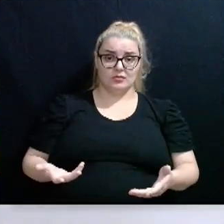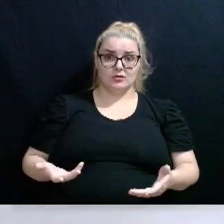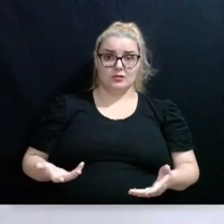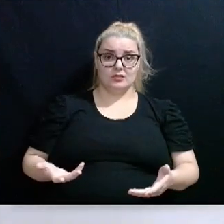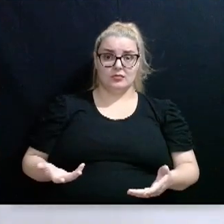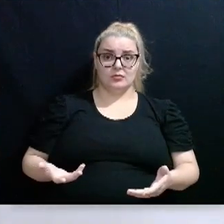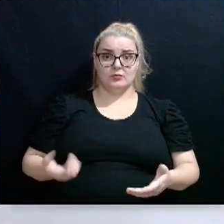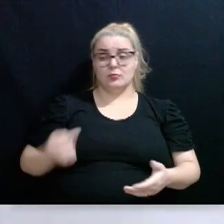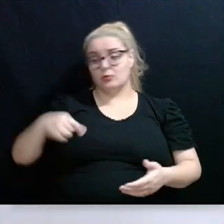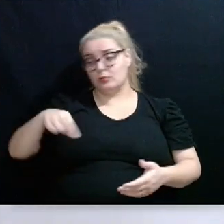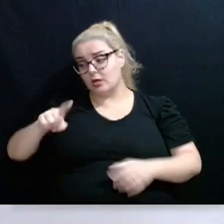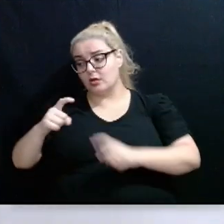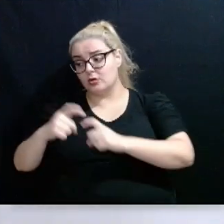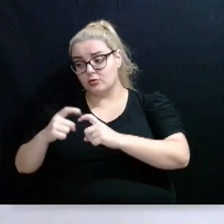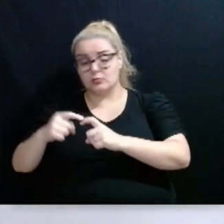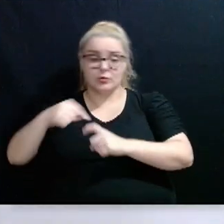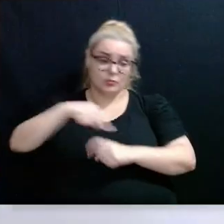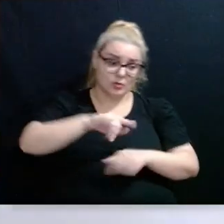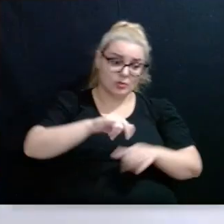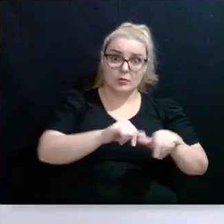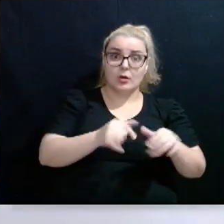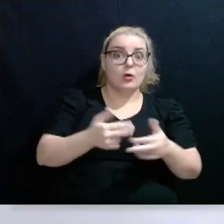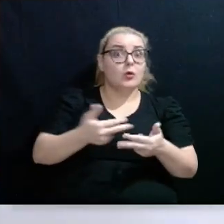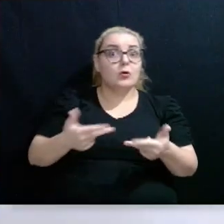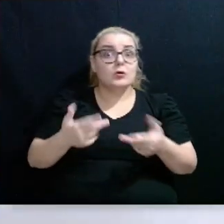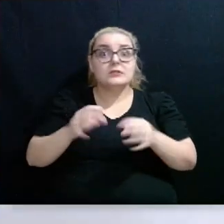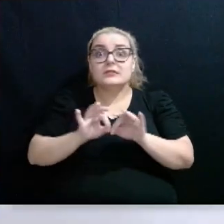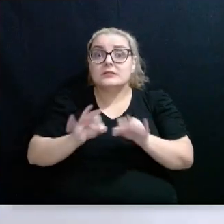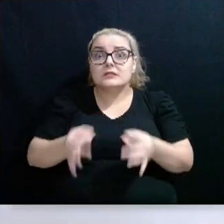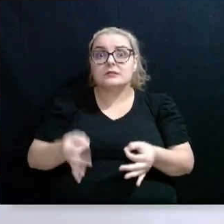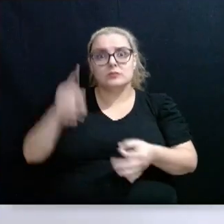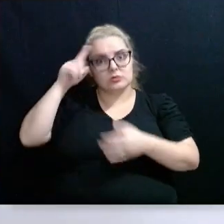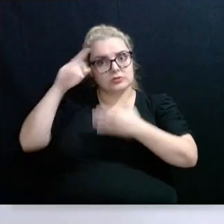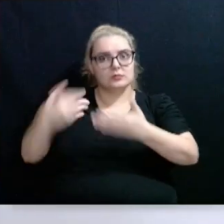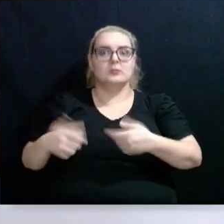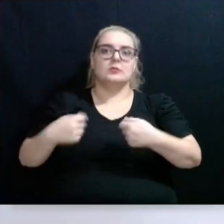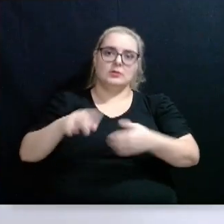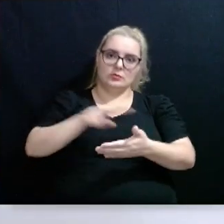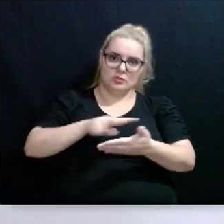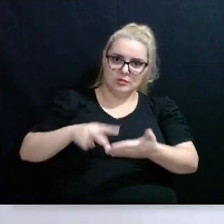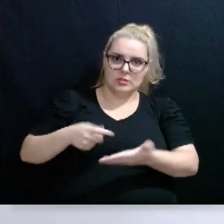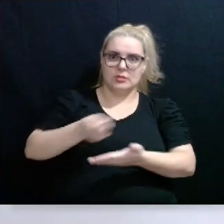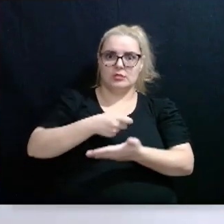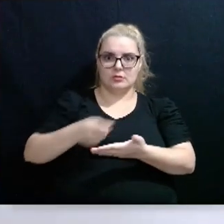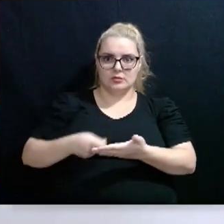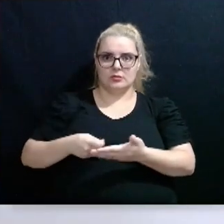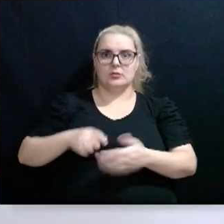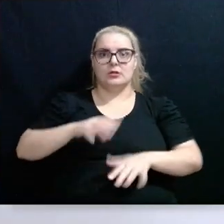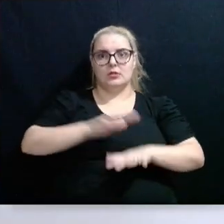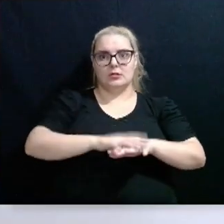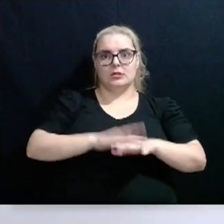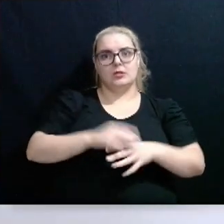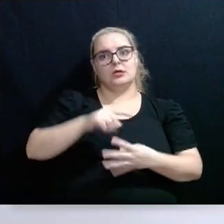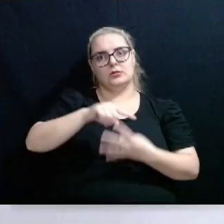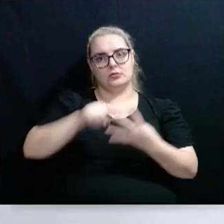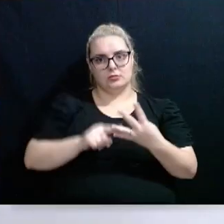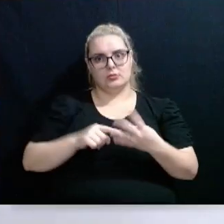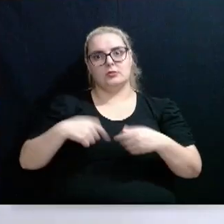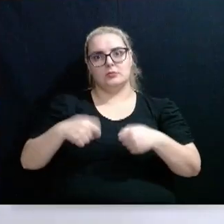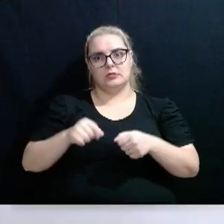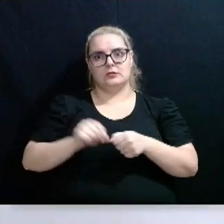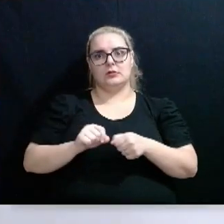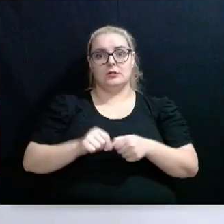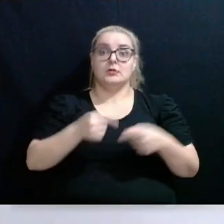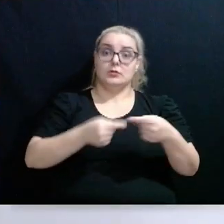ida no supermercado. Eles precisam, pelo menos, ler e escrever, fazer as 4 operações. Então, é um debate que nós vamos continuar aí